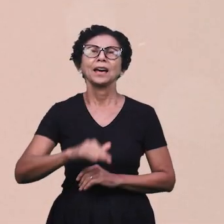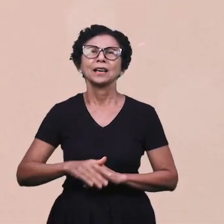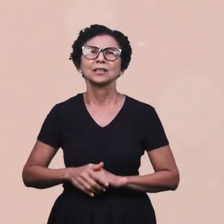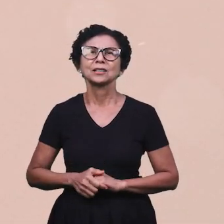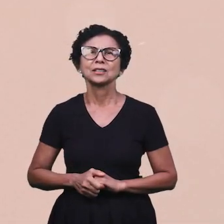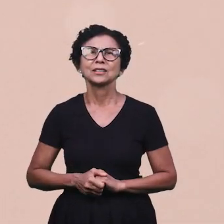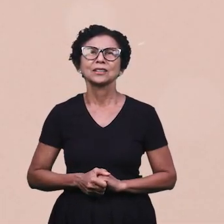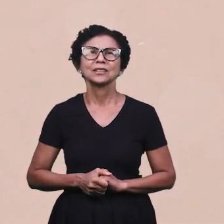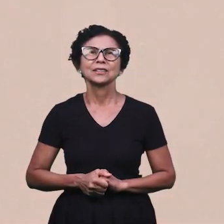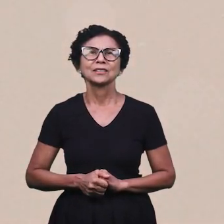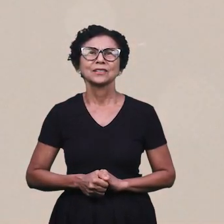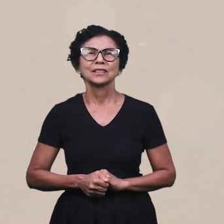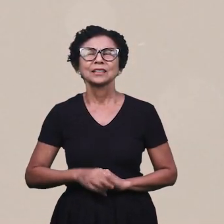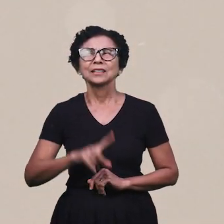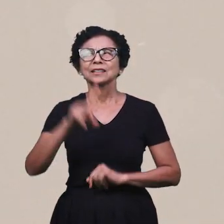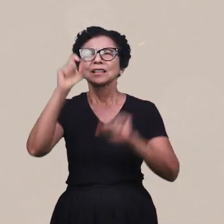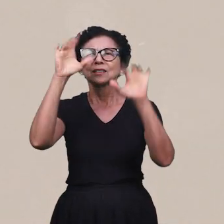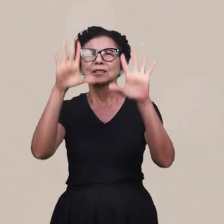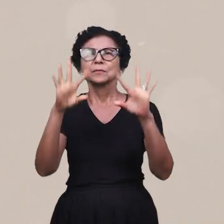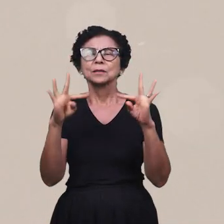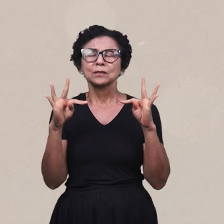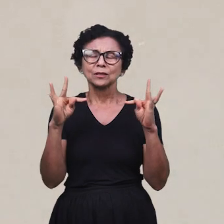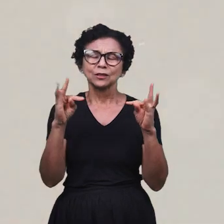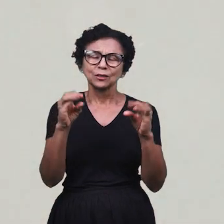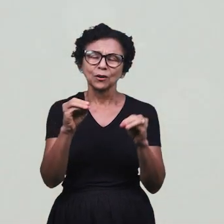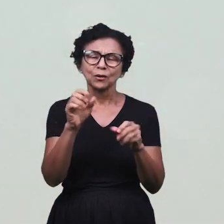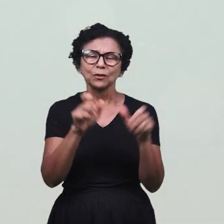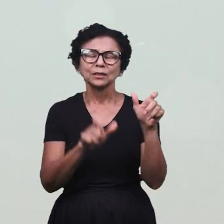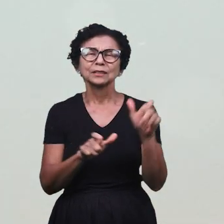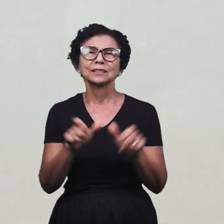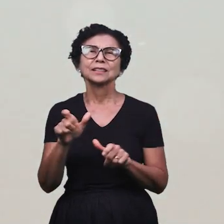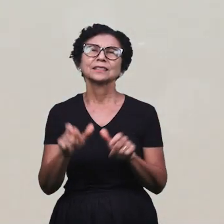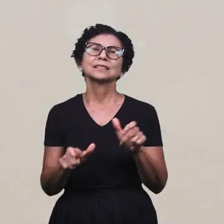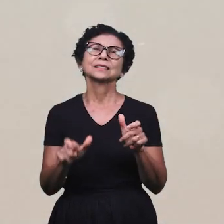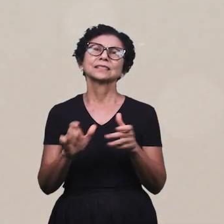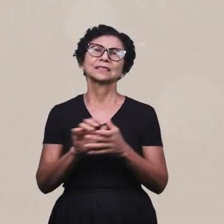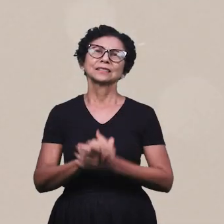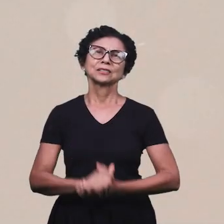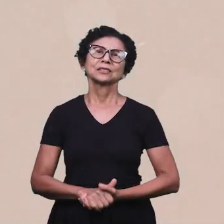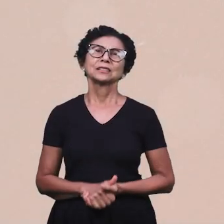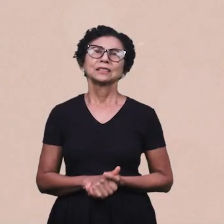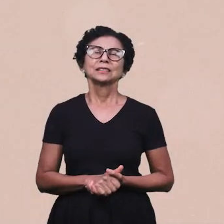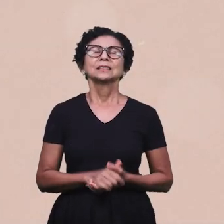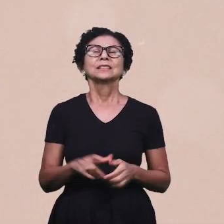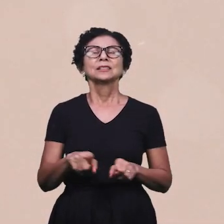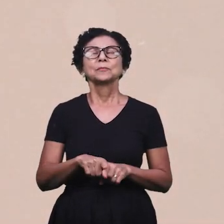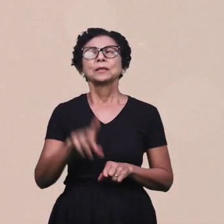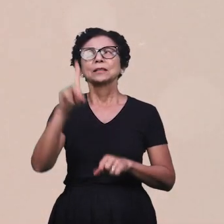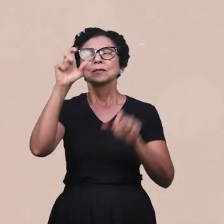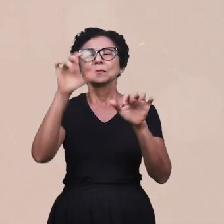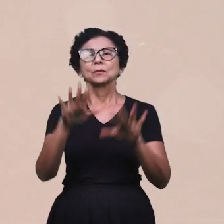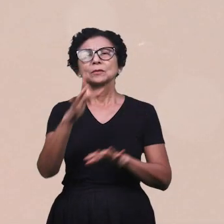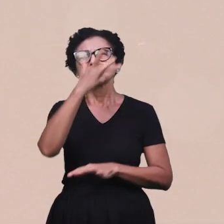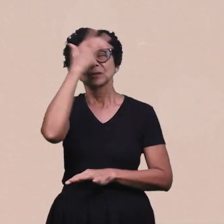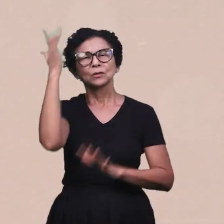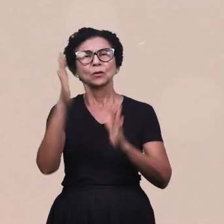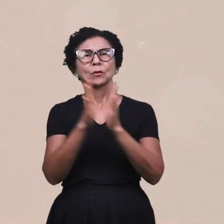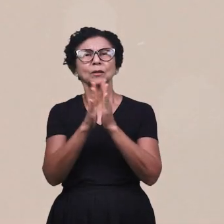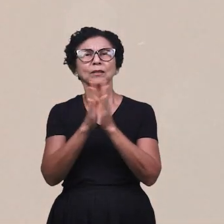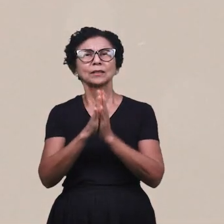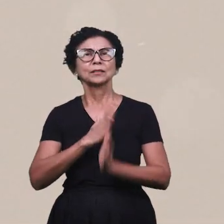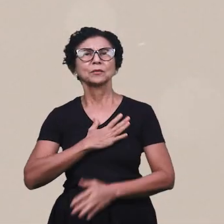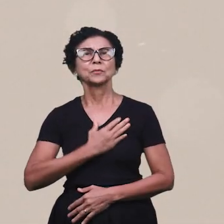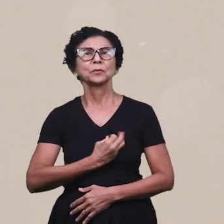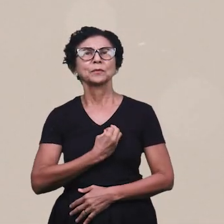Peço a Deus que Deus abençoe a todos. Aqueles que oraram por mim.